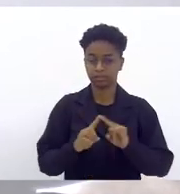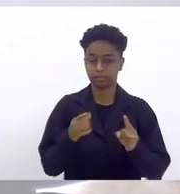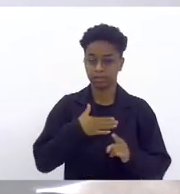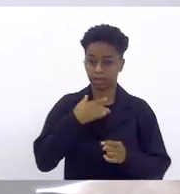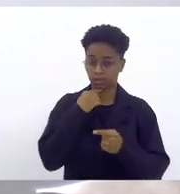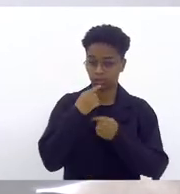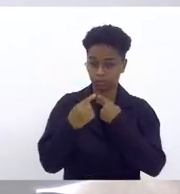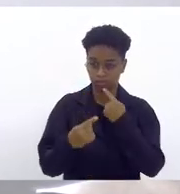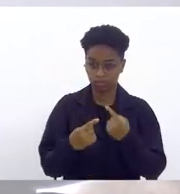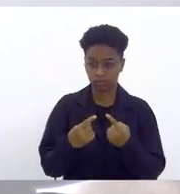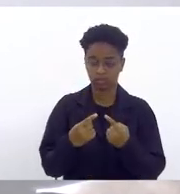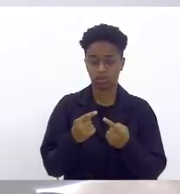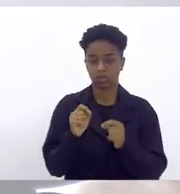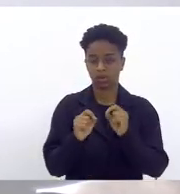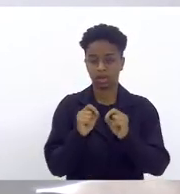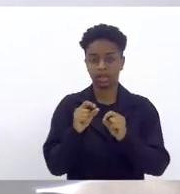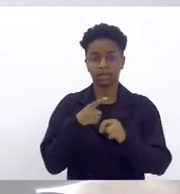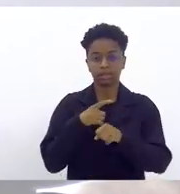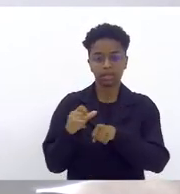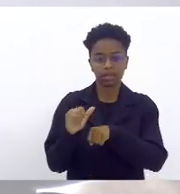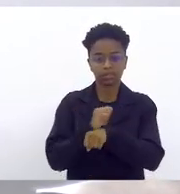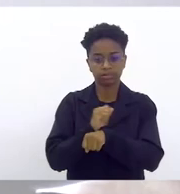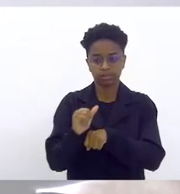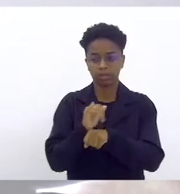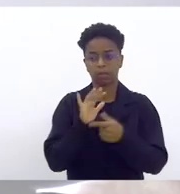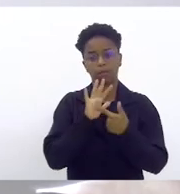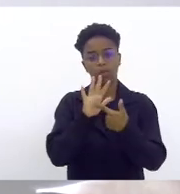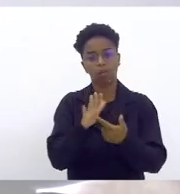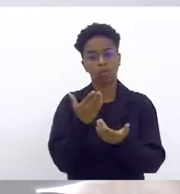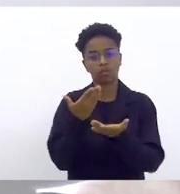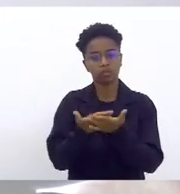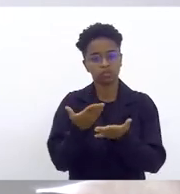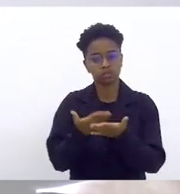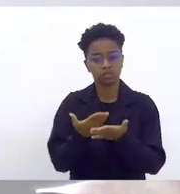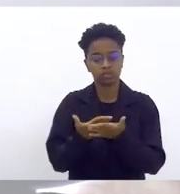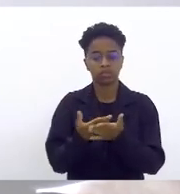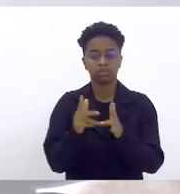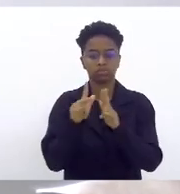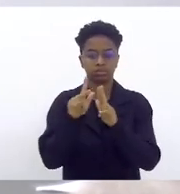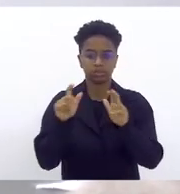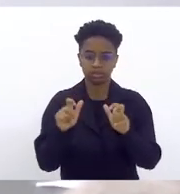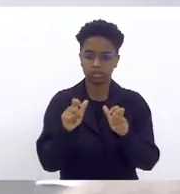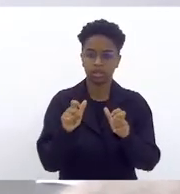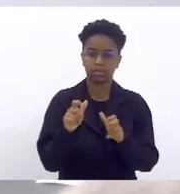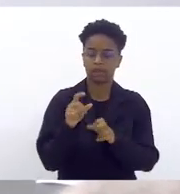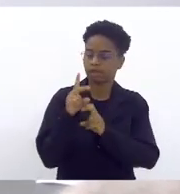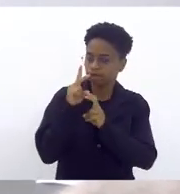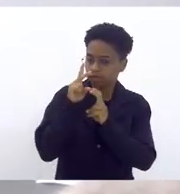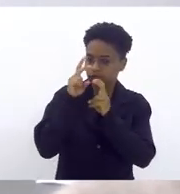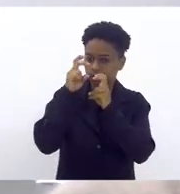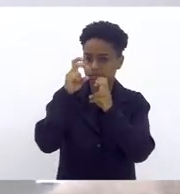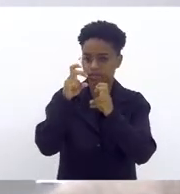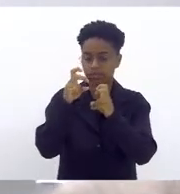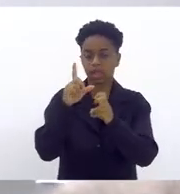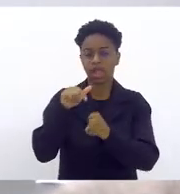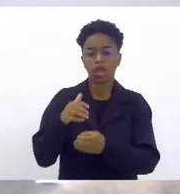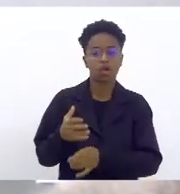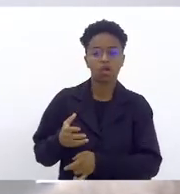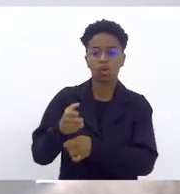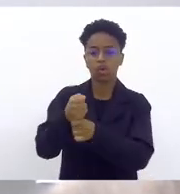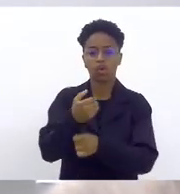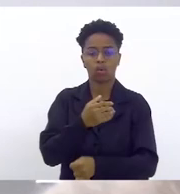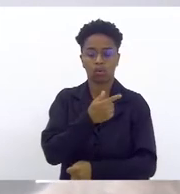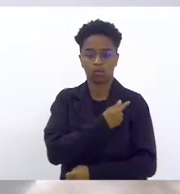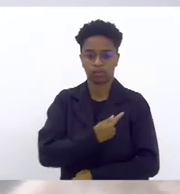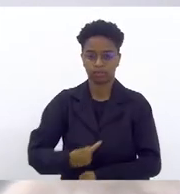um dos instrumentos apontados pelos estudos de fortalecimento do complexo são as compras governamentais a